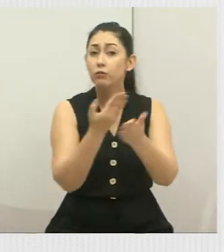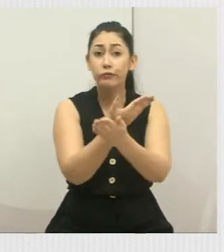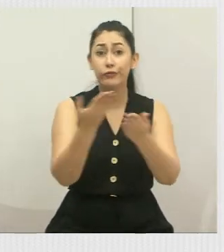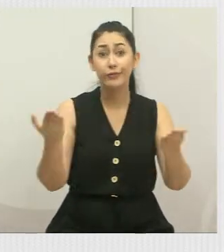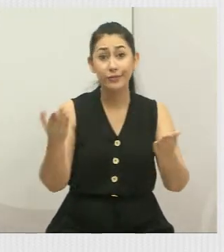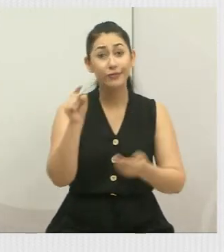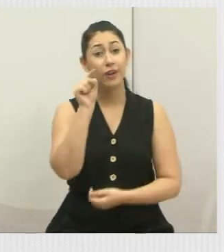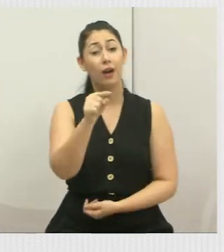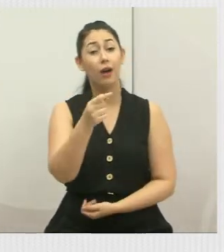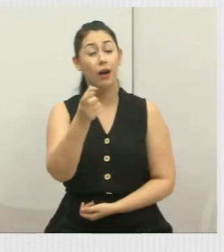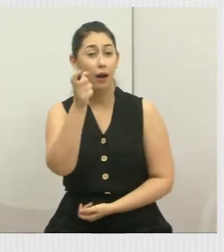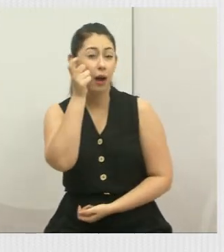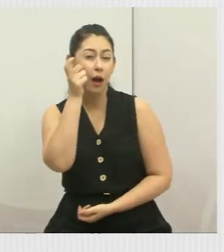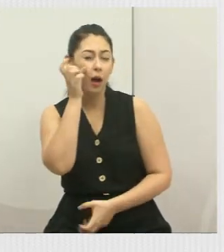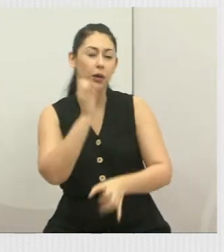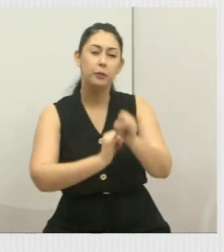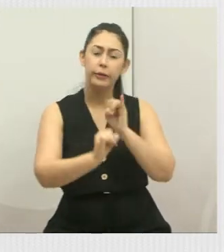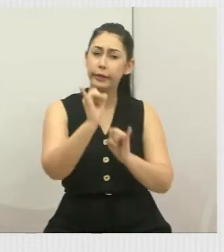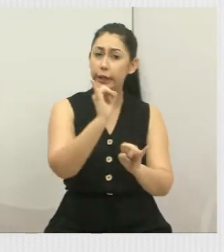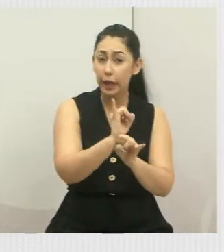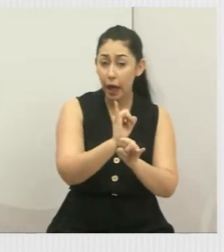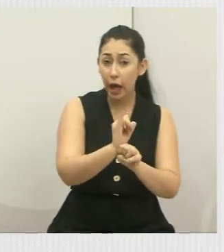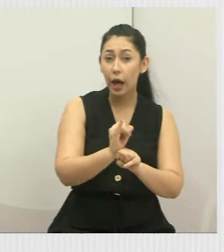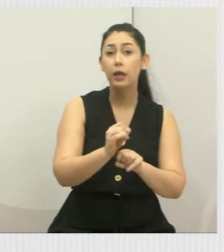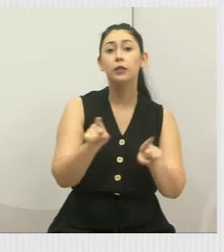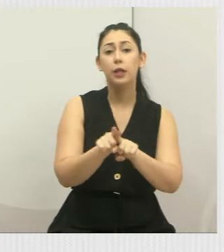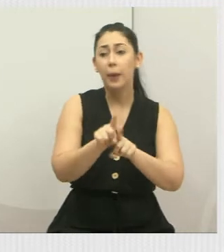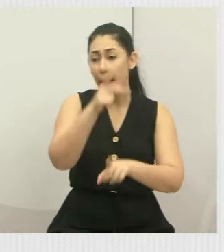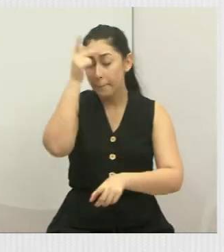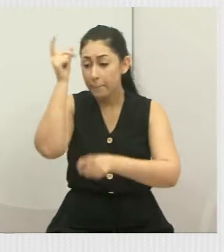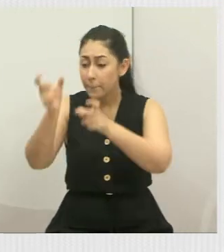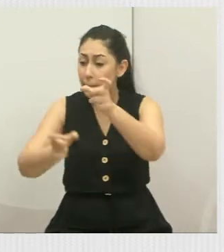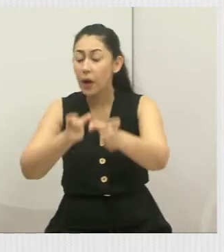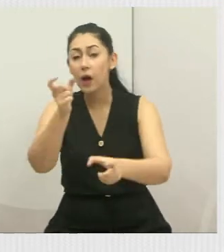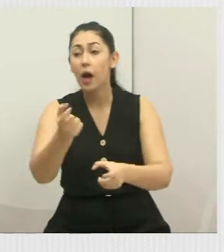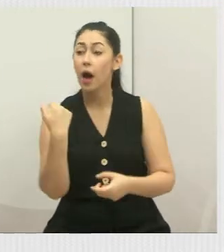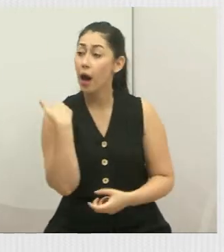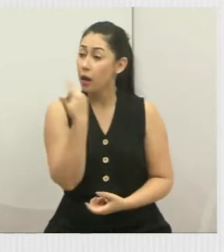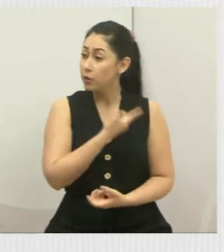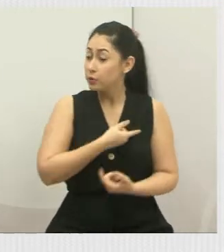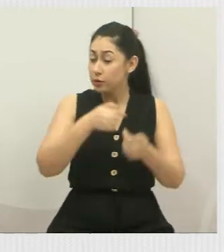está nos assistindo aí online, aos senhores que estão aqui presentes. Nós estamos aqui para